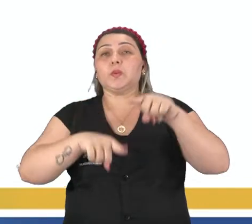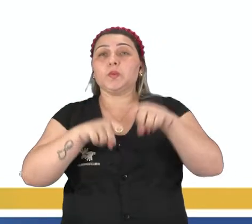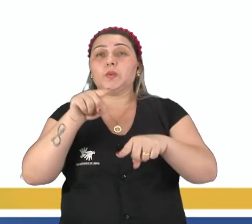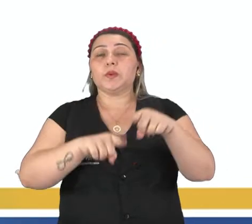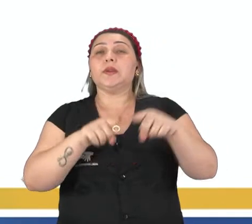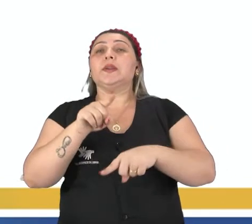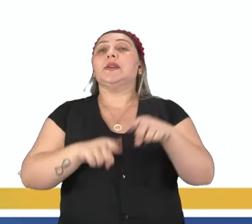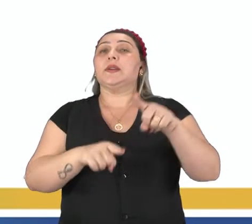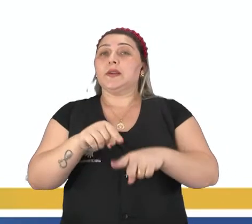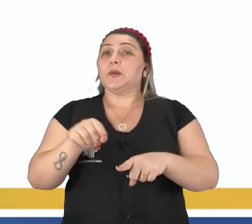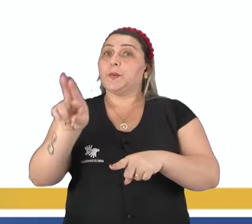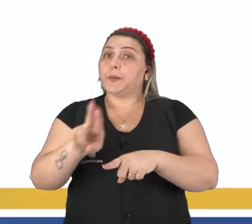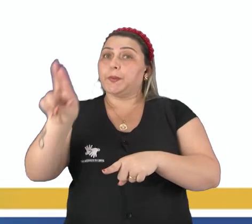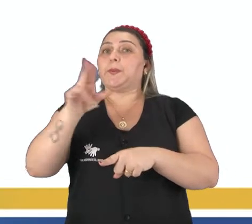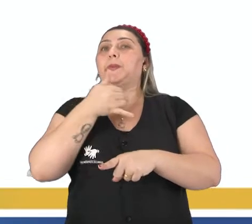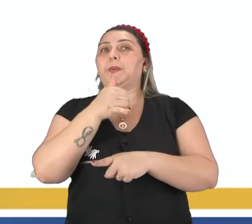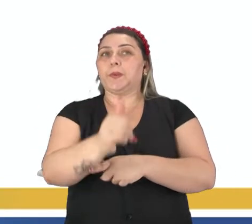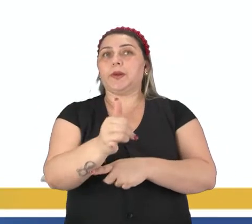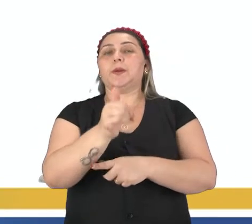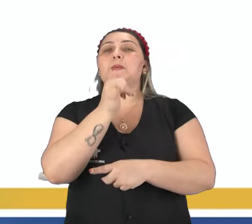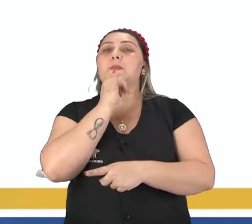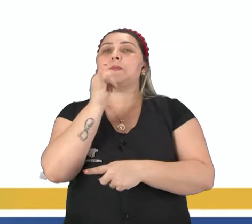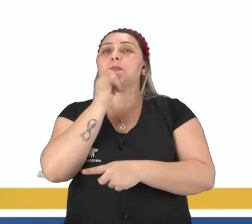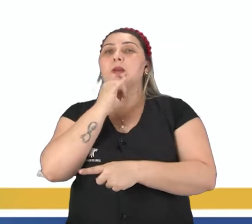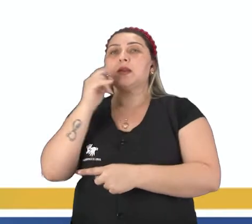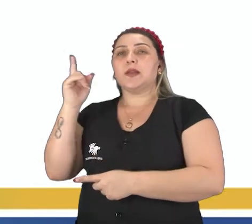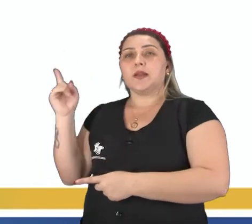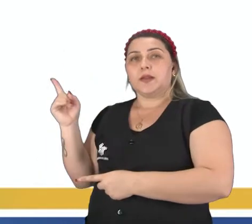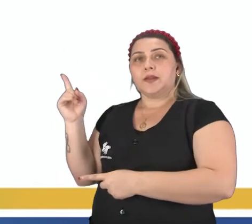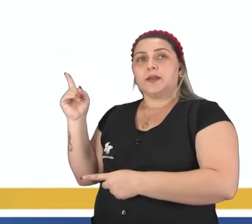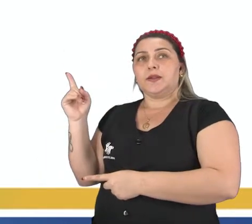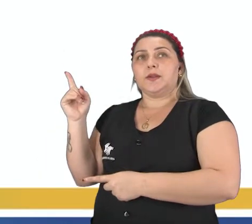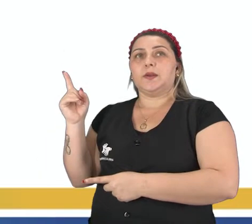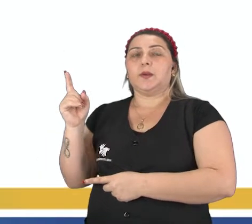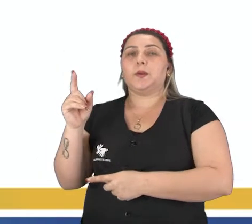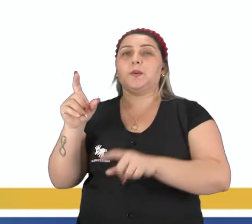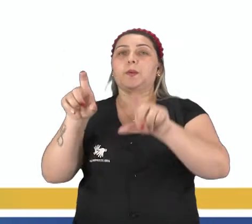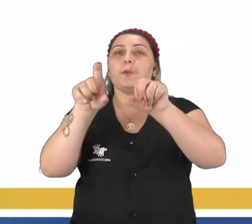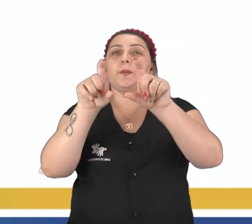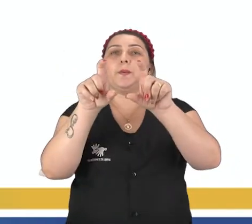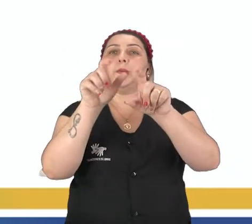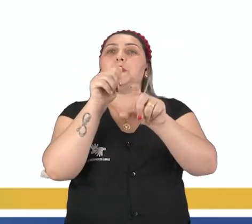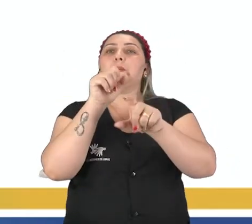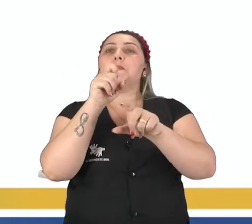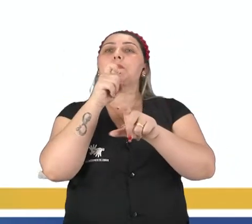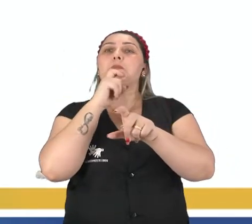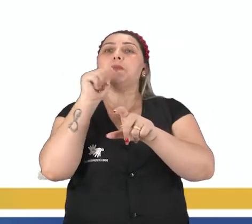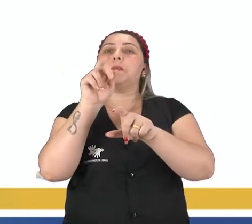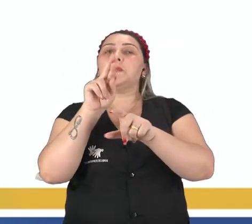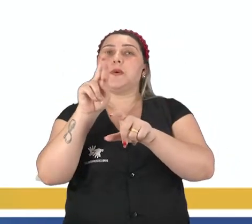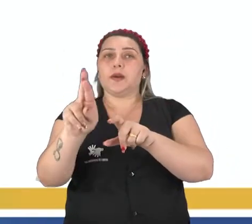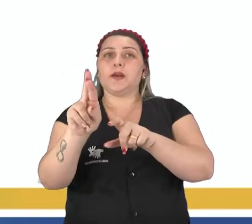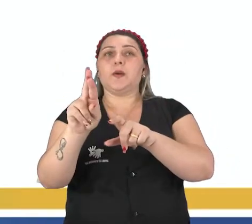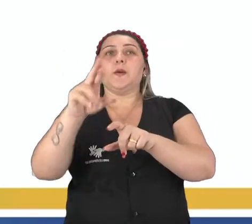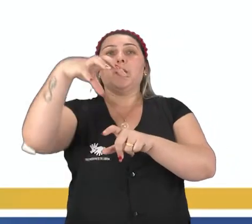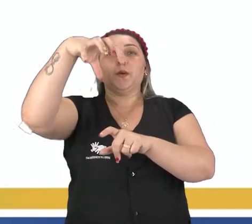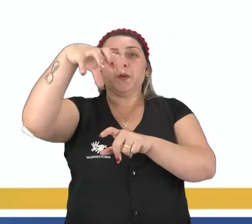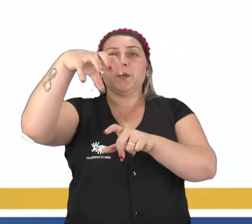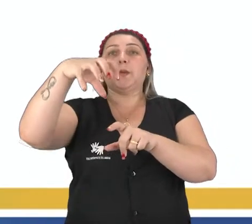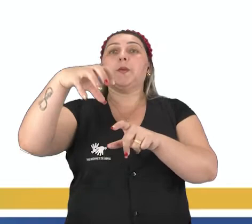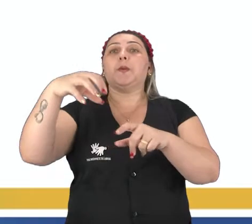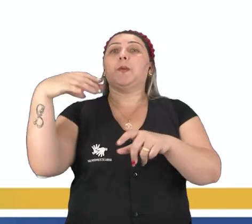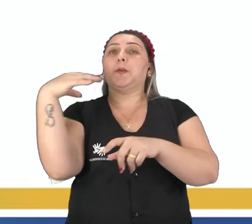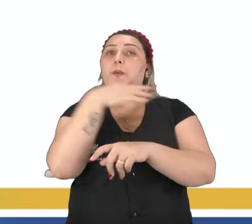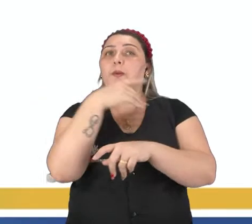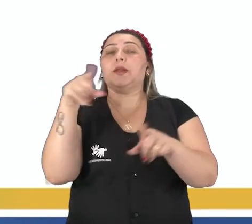naturalmente consomem muita energia elétrica. Como vocês podem ver, nós temos ali como exemplo o ar-condicionado, o chuveiro elétrico e a